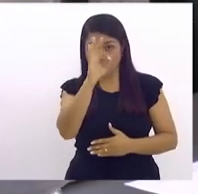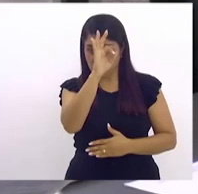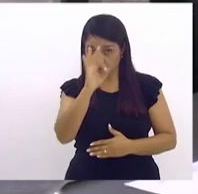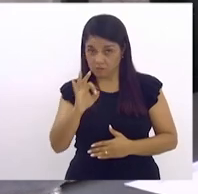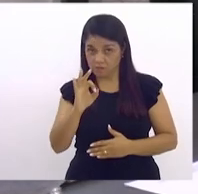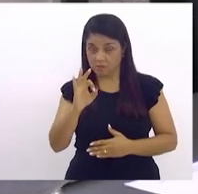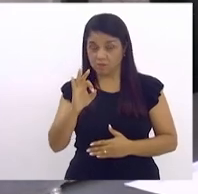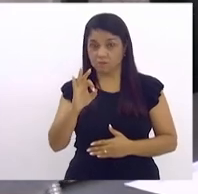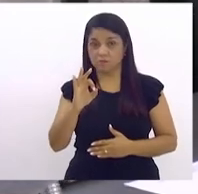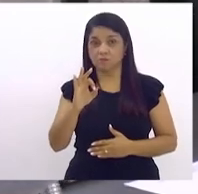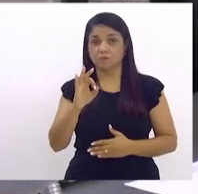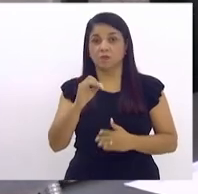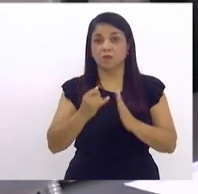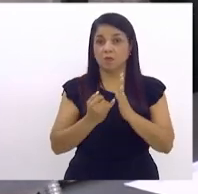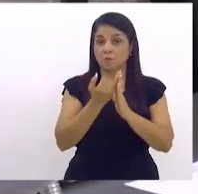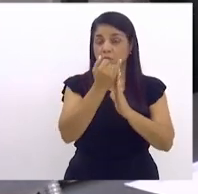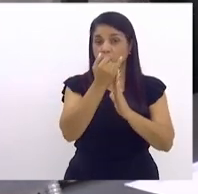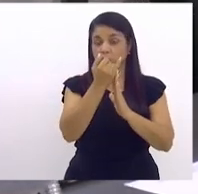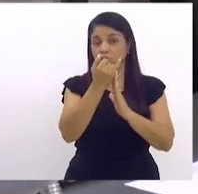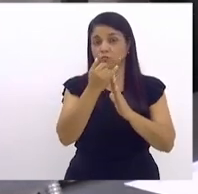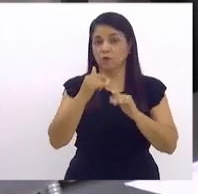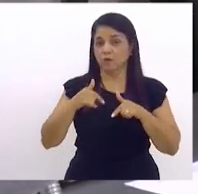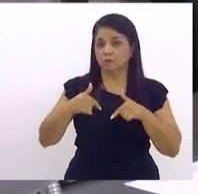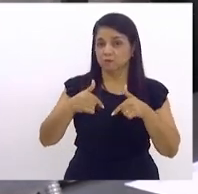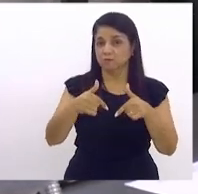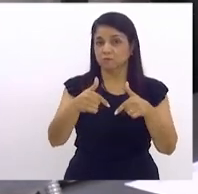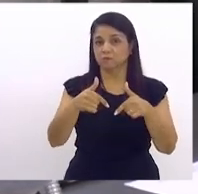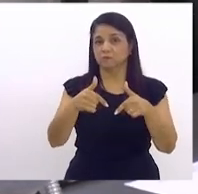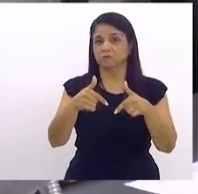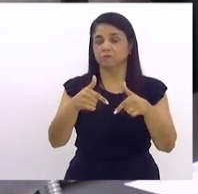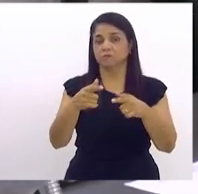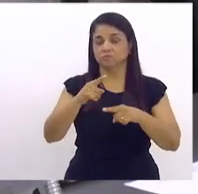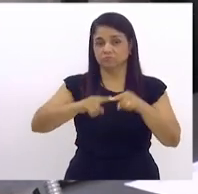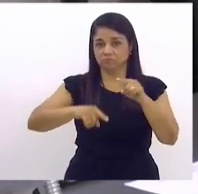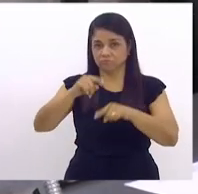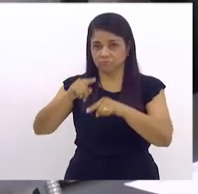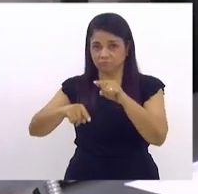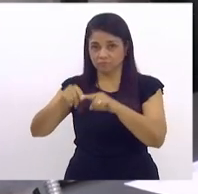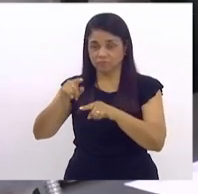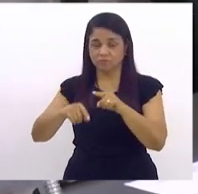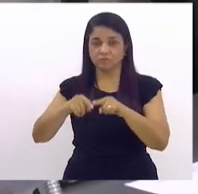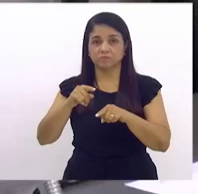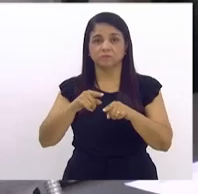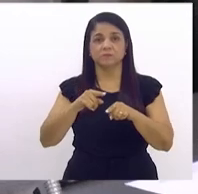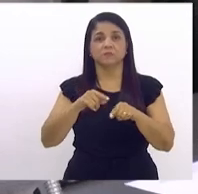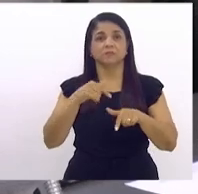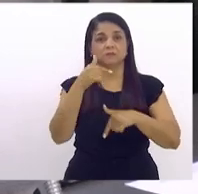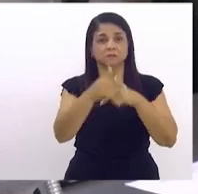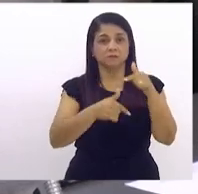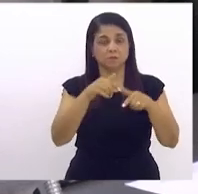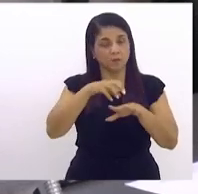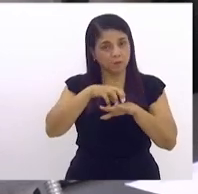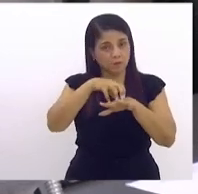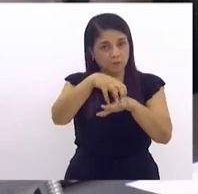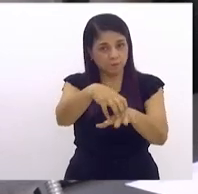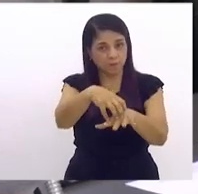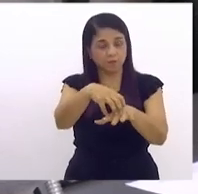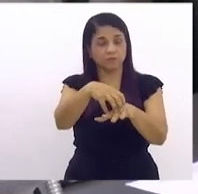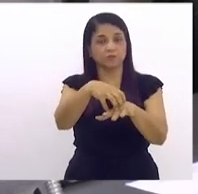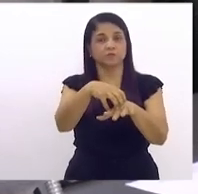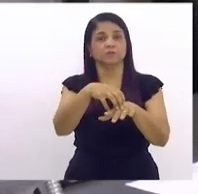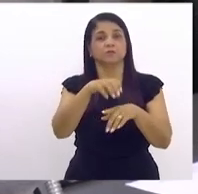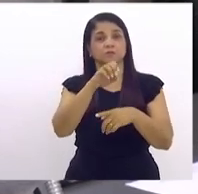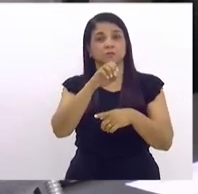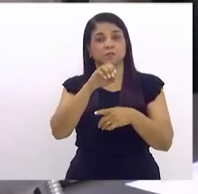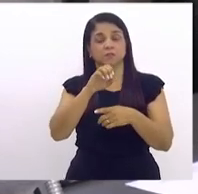imposto sobre operações relativas à circulação de mercadorias e sobre prestações de serviços de transporte interestadual